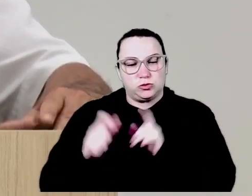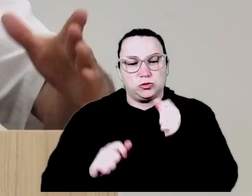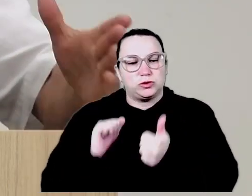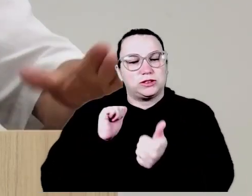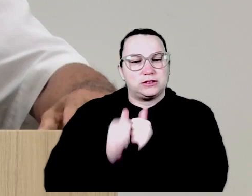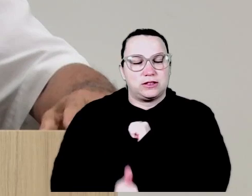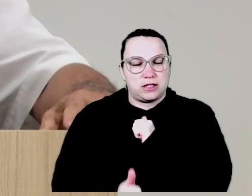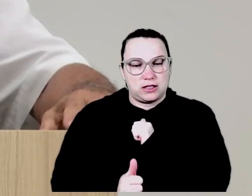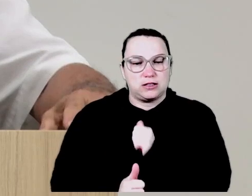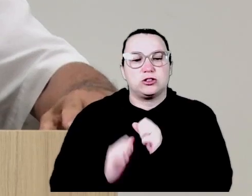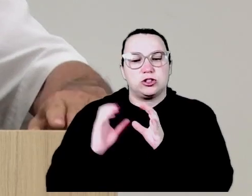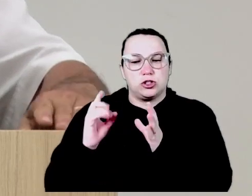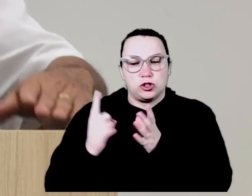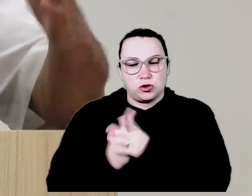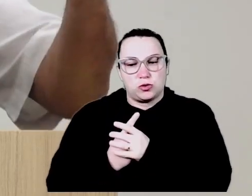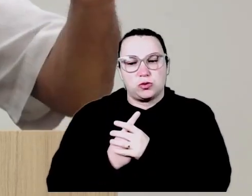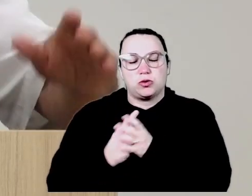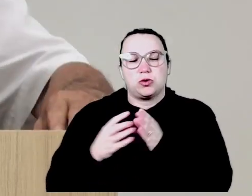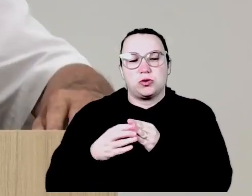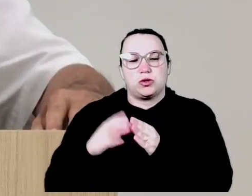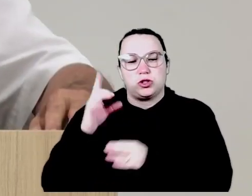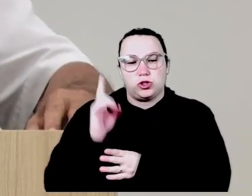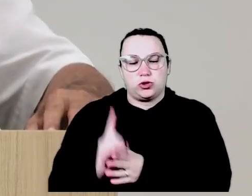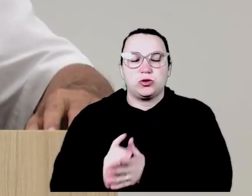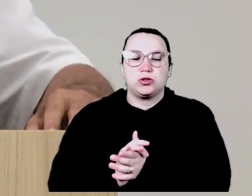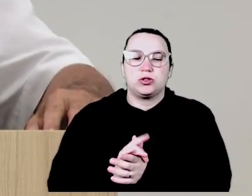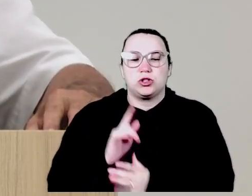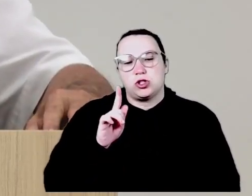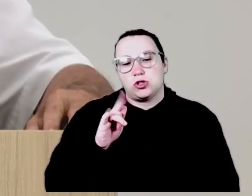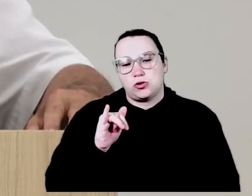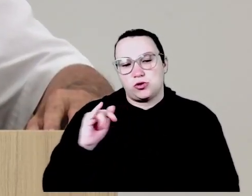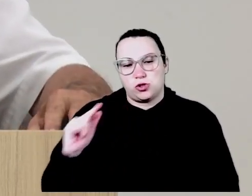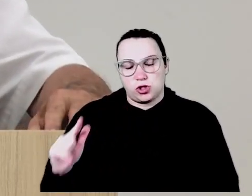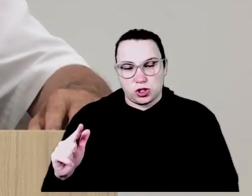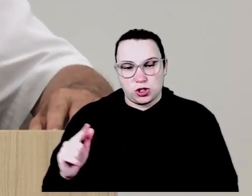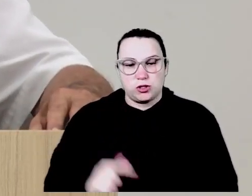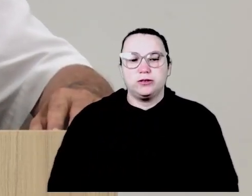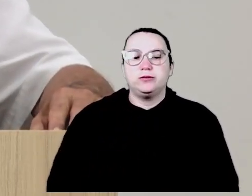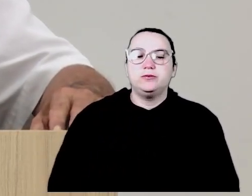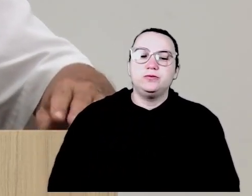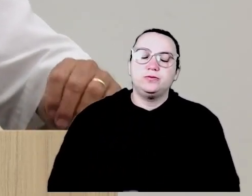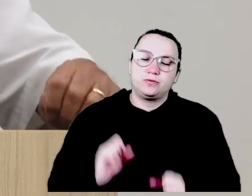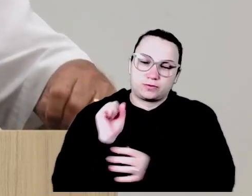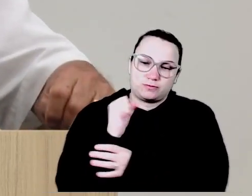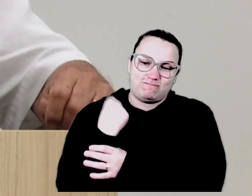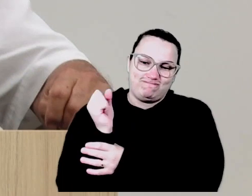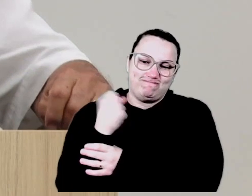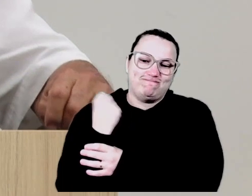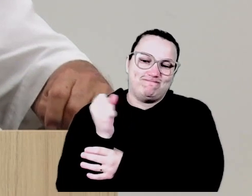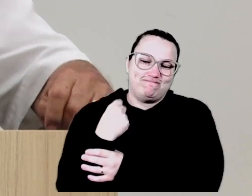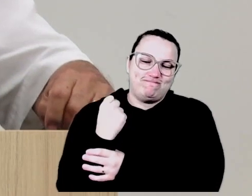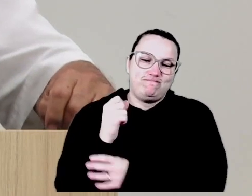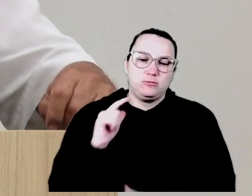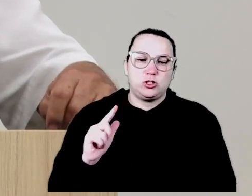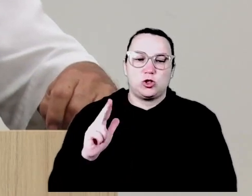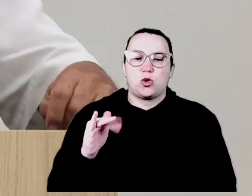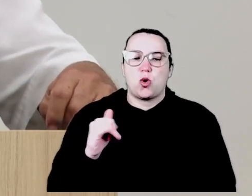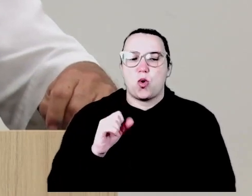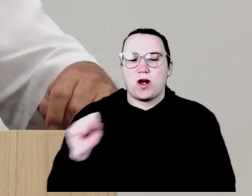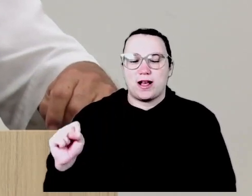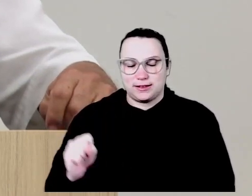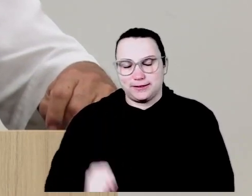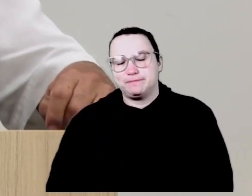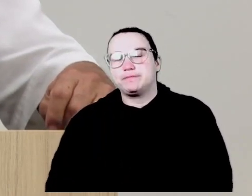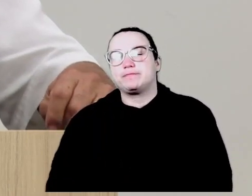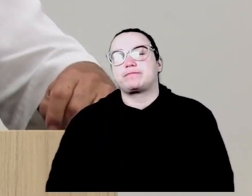os os membros que compoem aqui da Diretoria O Gil O nosso fisioterapeuta lá o o Lucas Hoffman